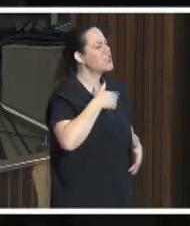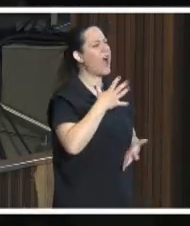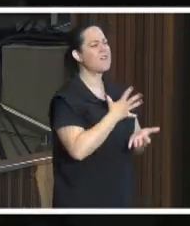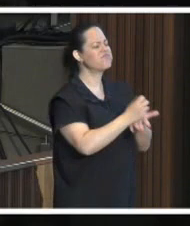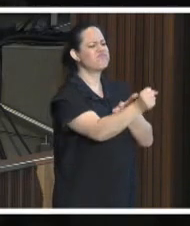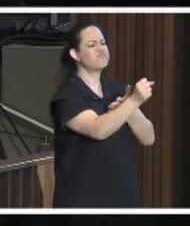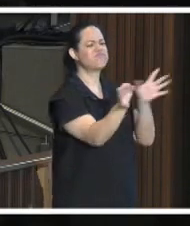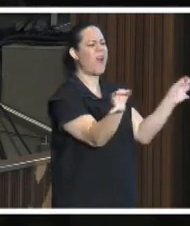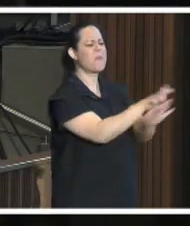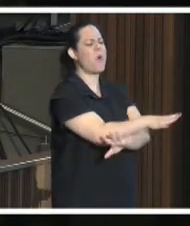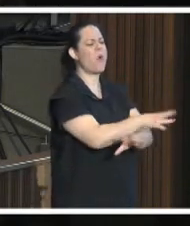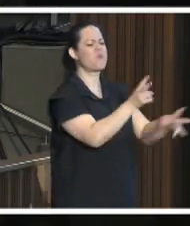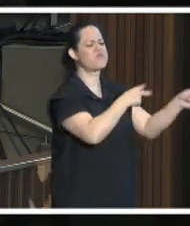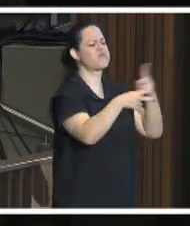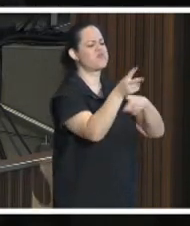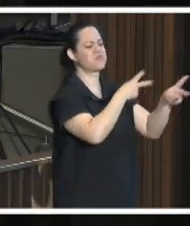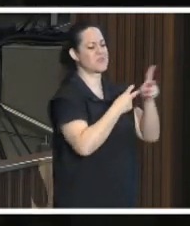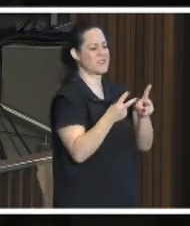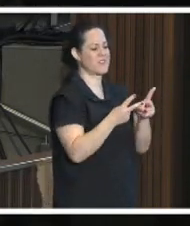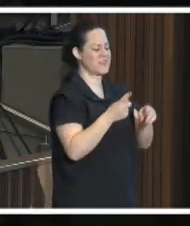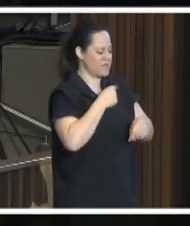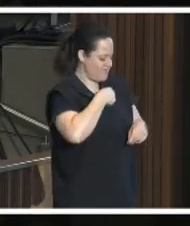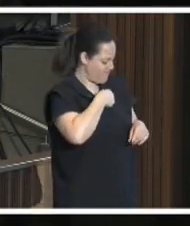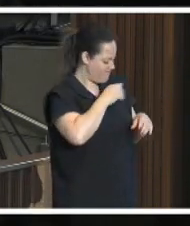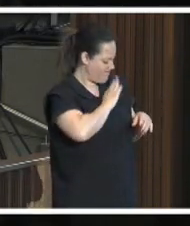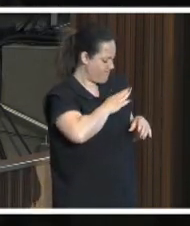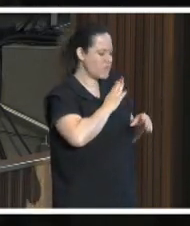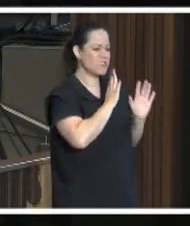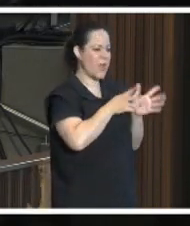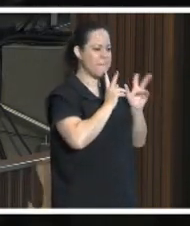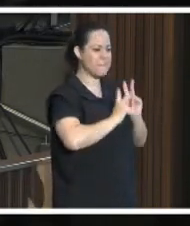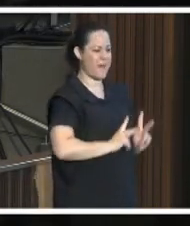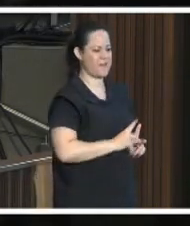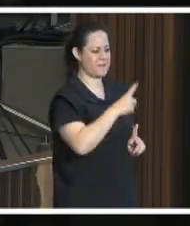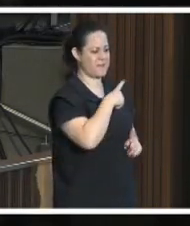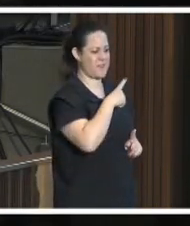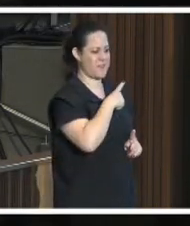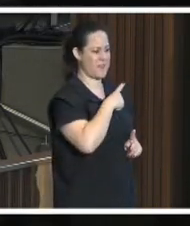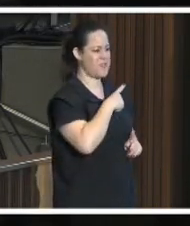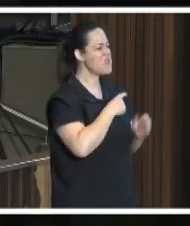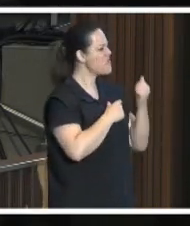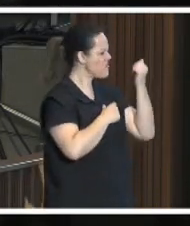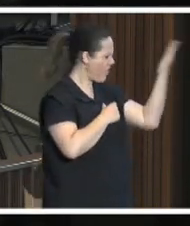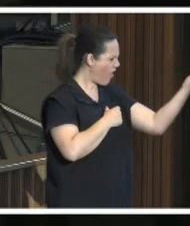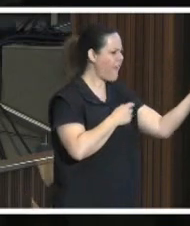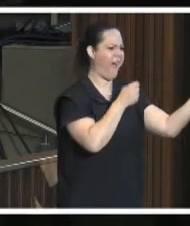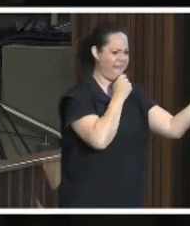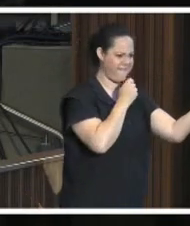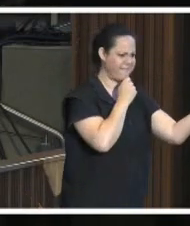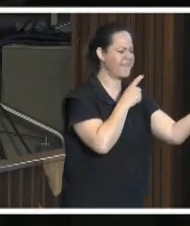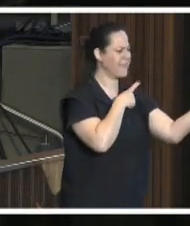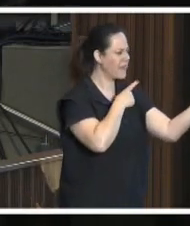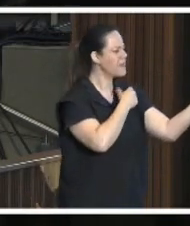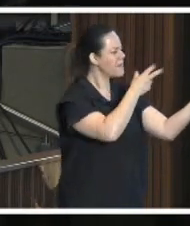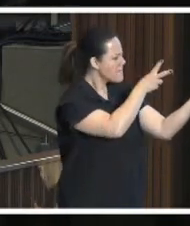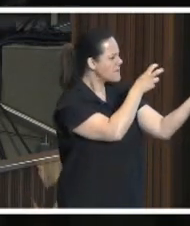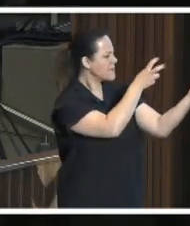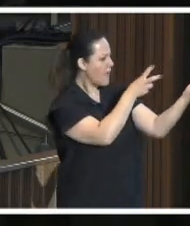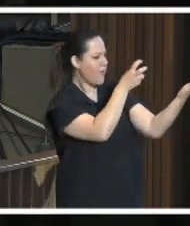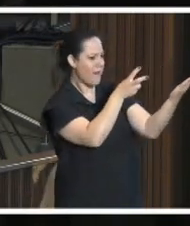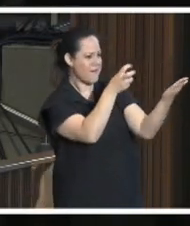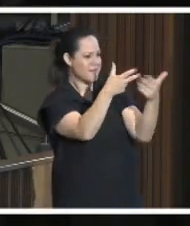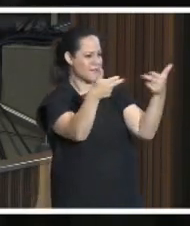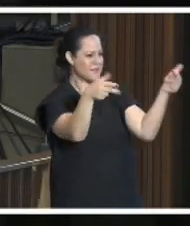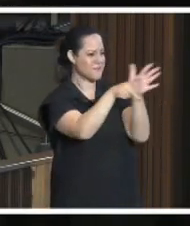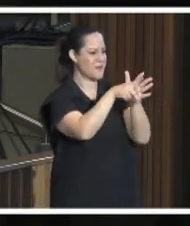passou o temporal, pelo menos aqui dentro. E daqui para fora, a gente vai começar a enxergar as coisas de